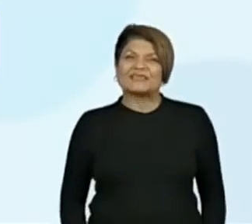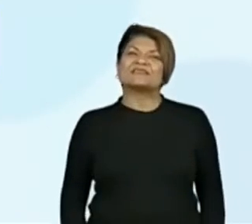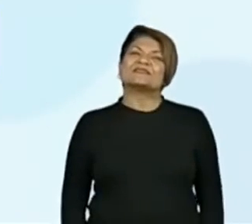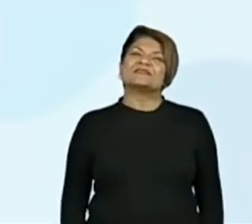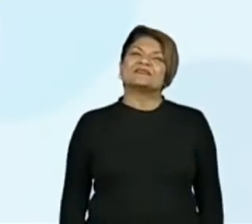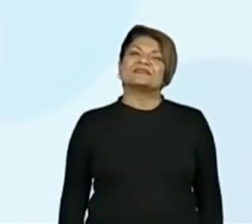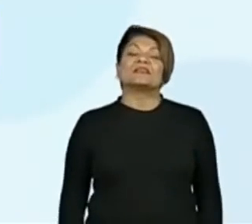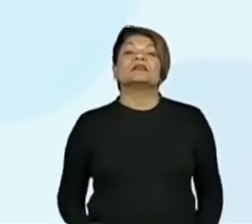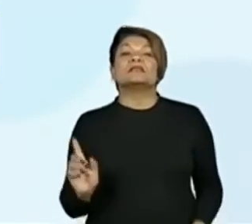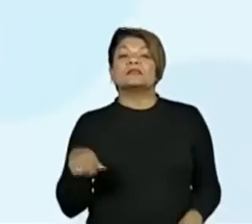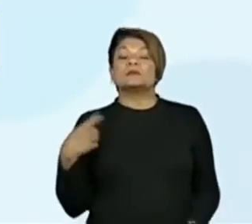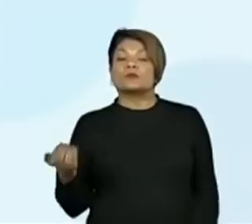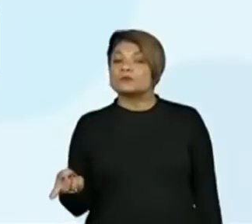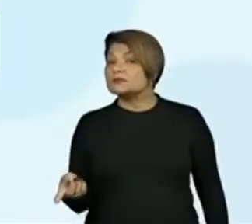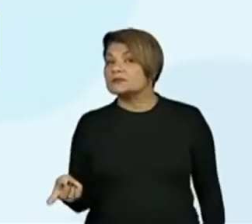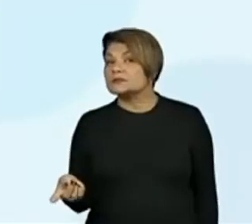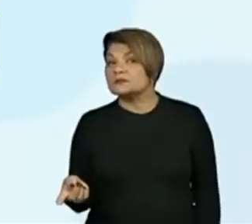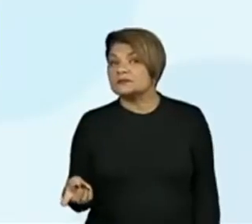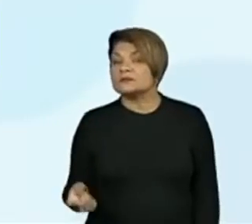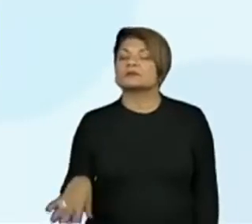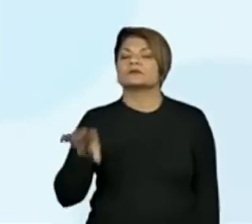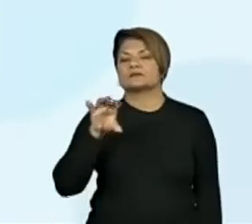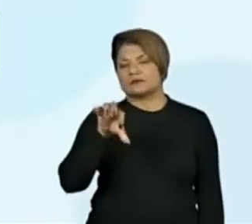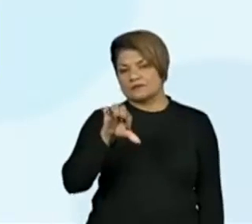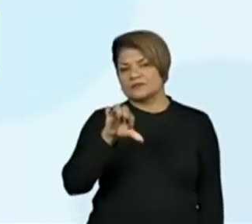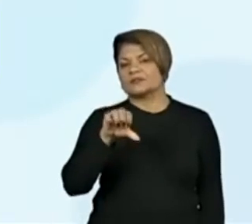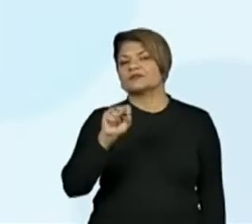depois do 807, então, vem o